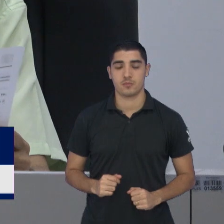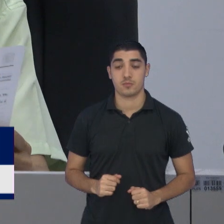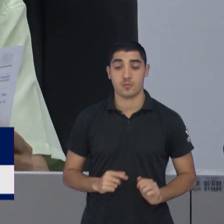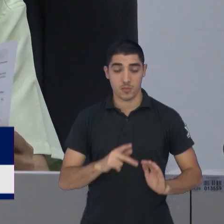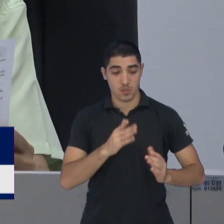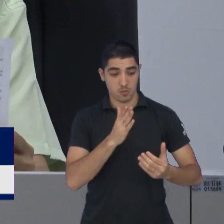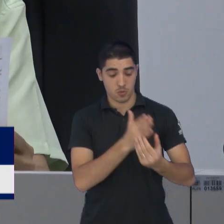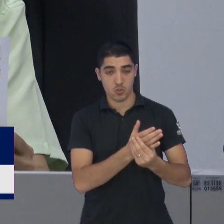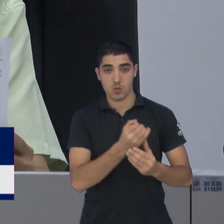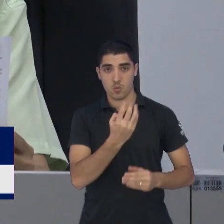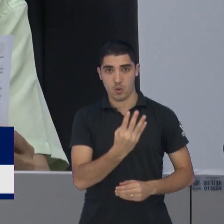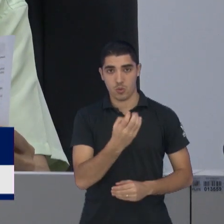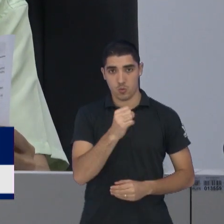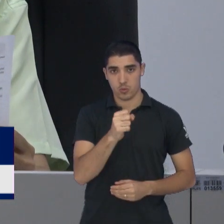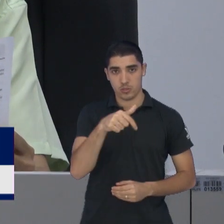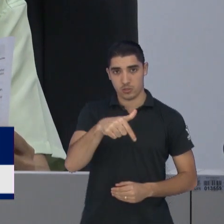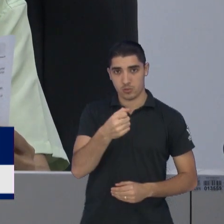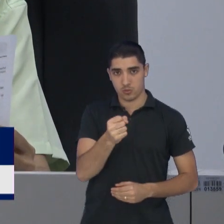Processo número